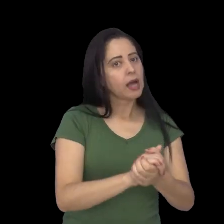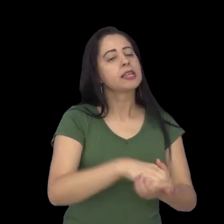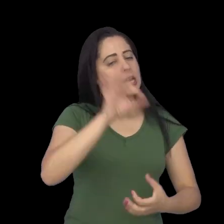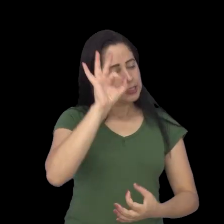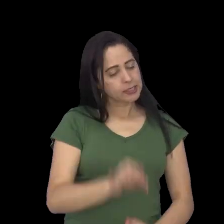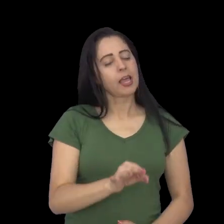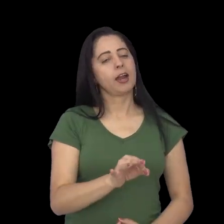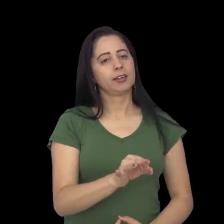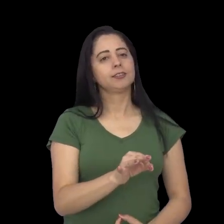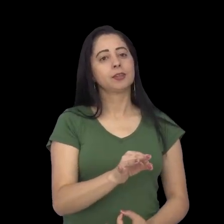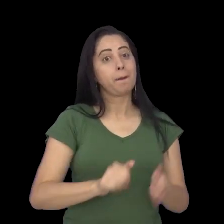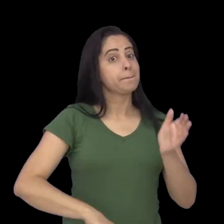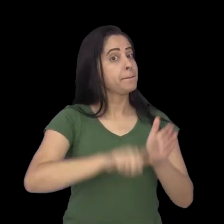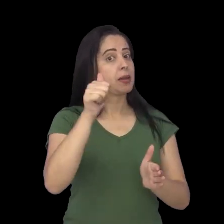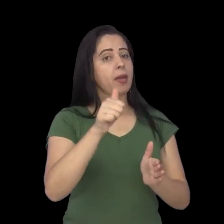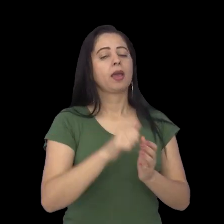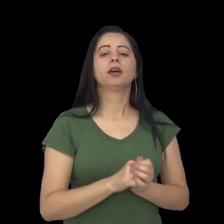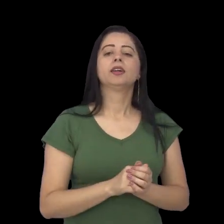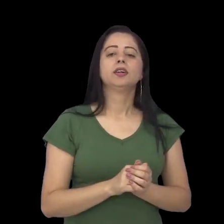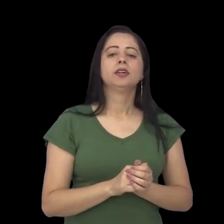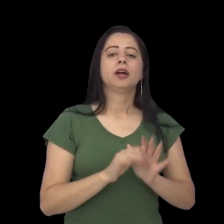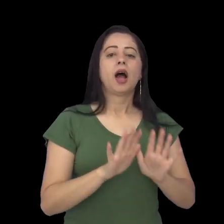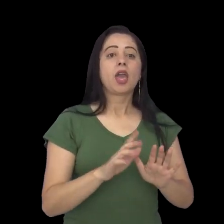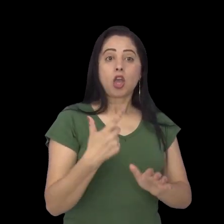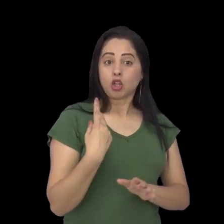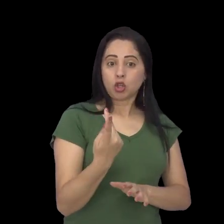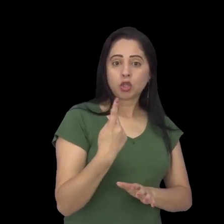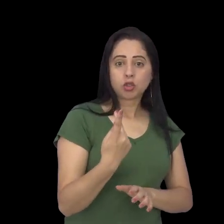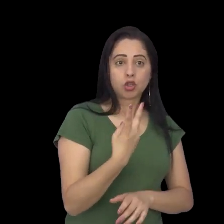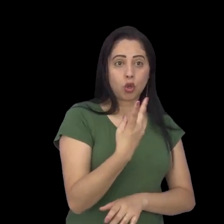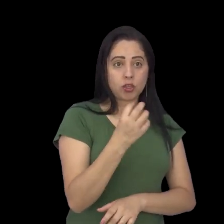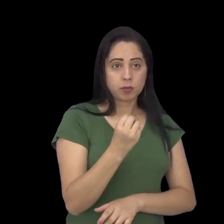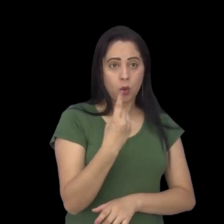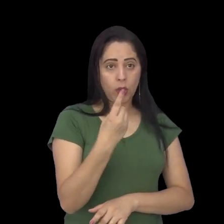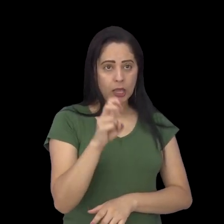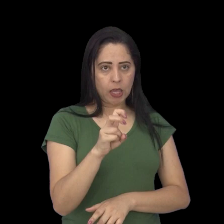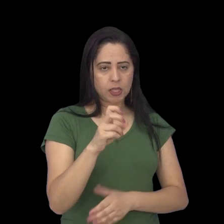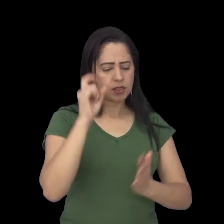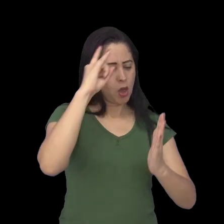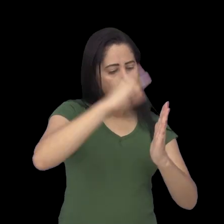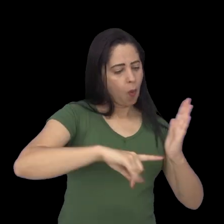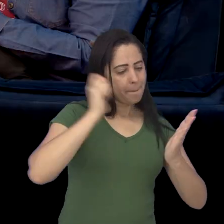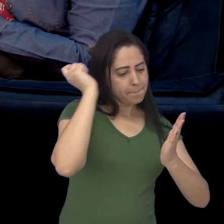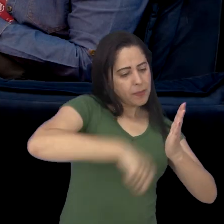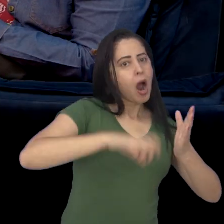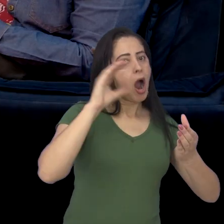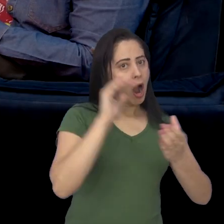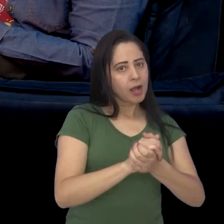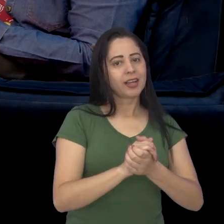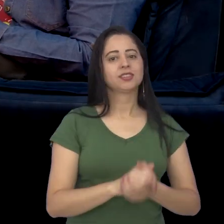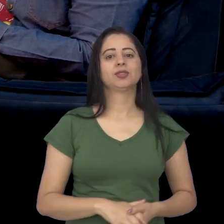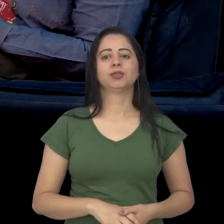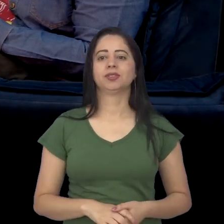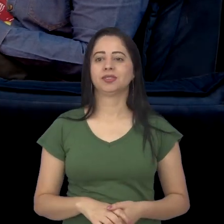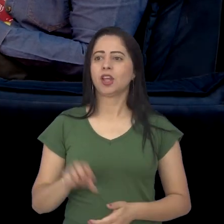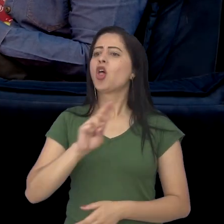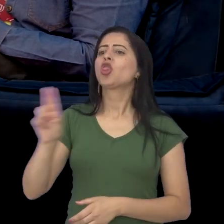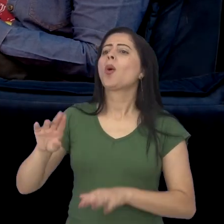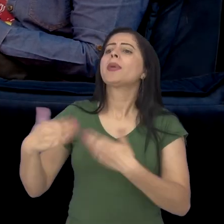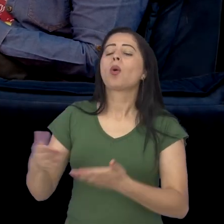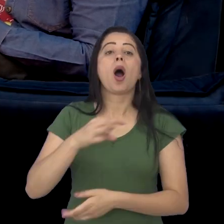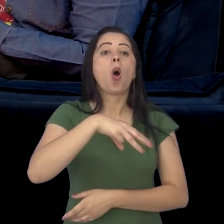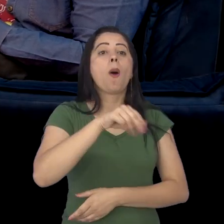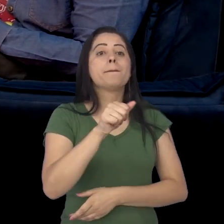primeiro casamento dele. A gente casou em 2015. Olha, como é que ele chama? Marco Antônio. Olha,